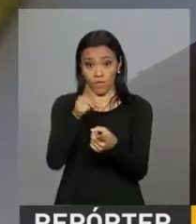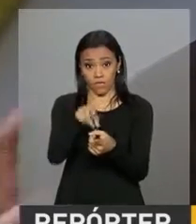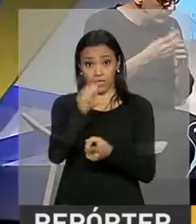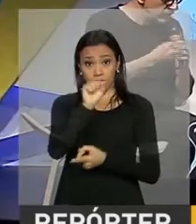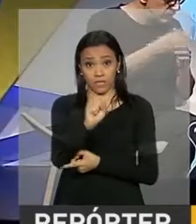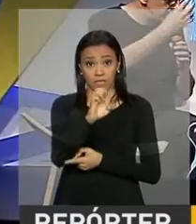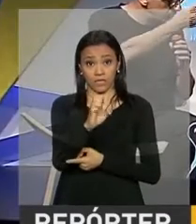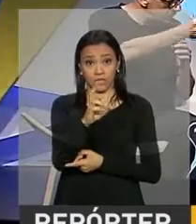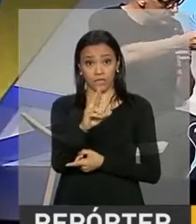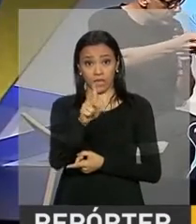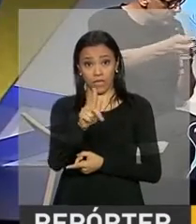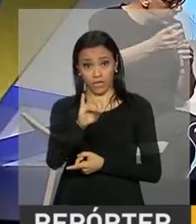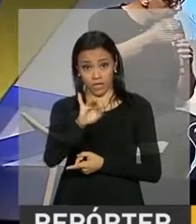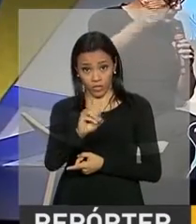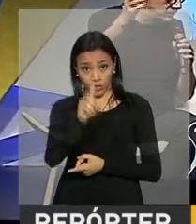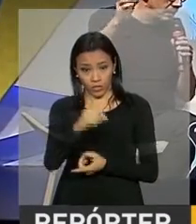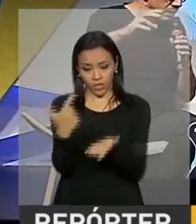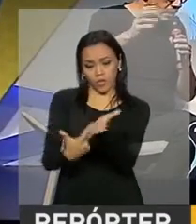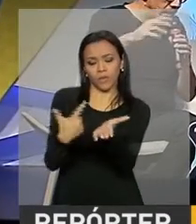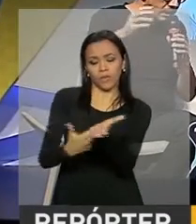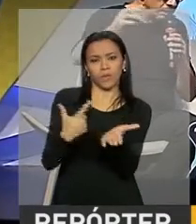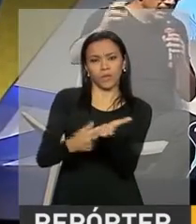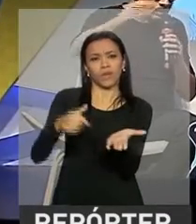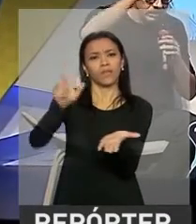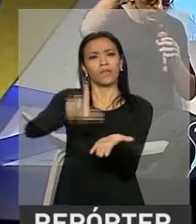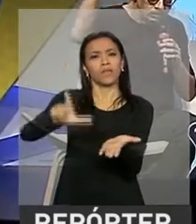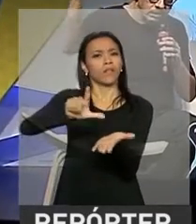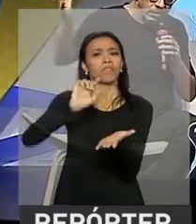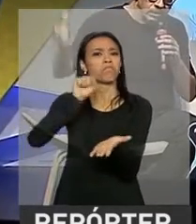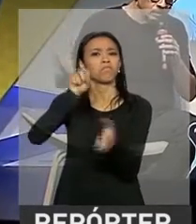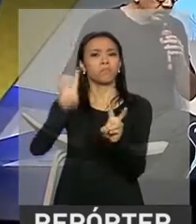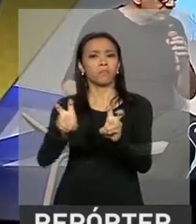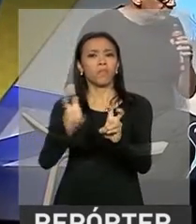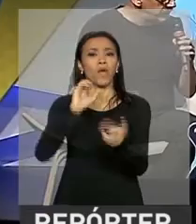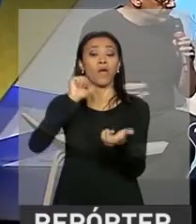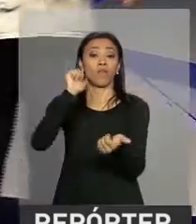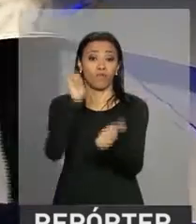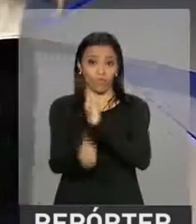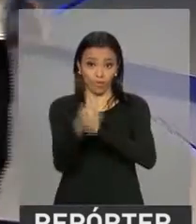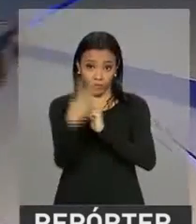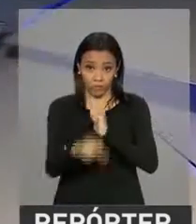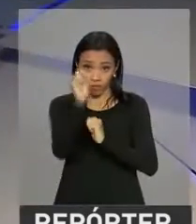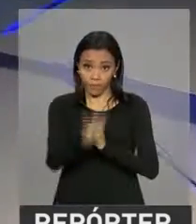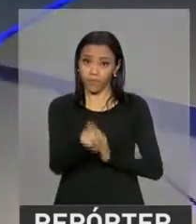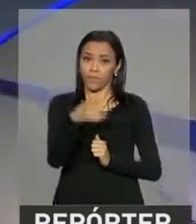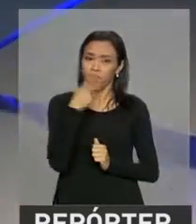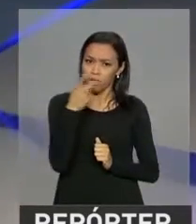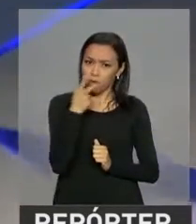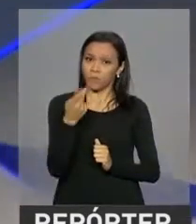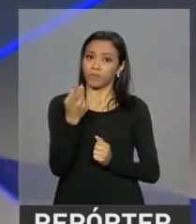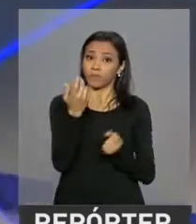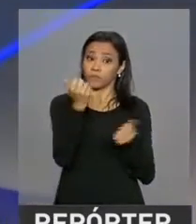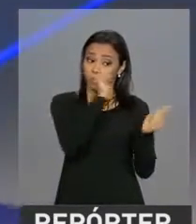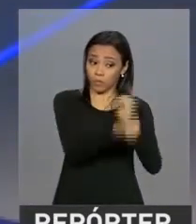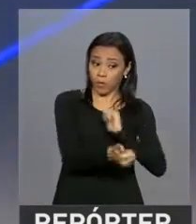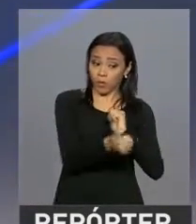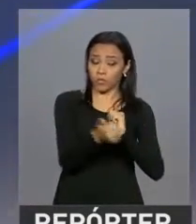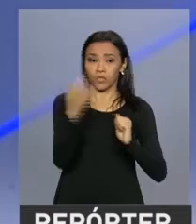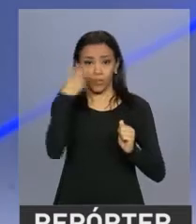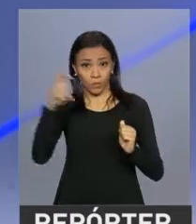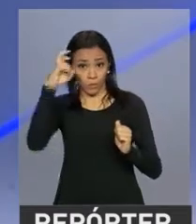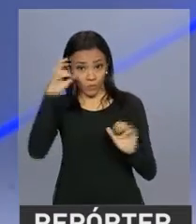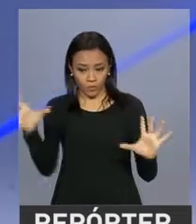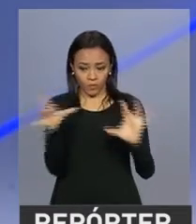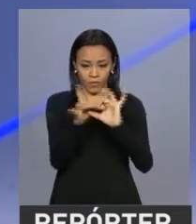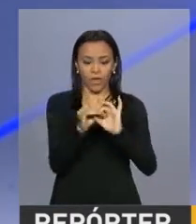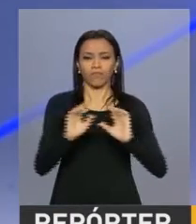Drible, romance que tem como pano de fundo a história do futebol brasileiro, garante: esporte e cultura têm tudo a ver.